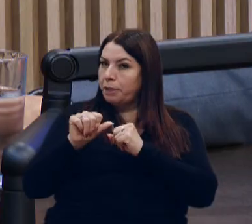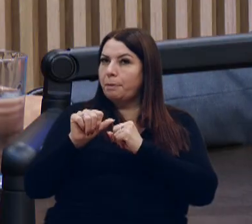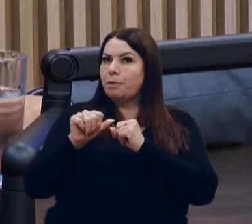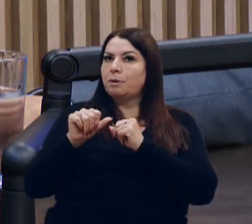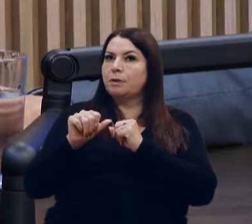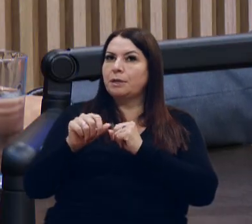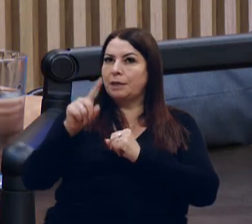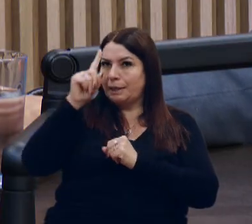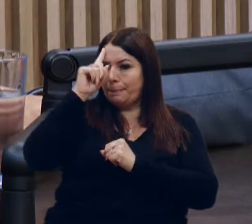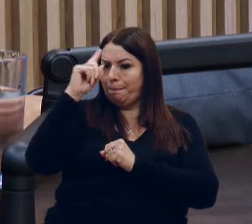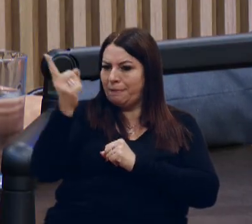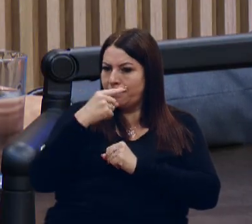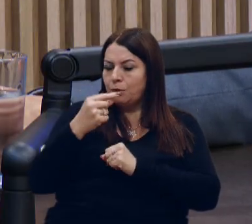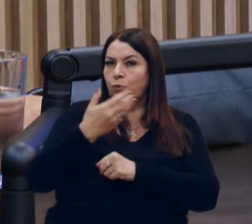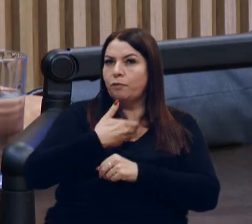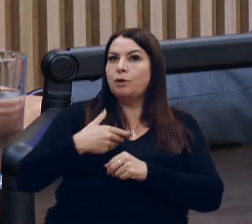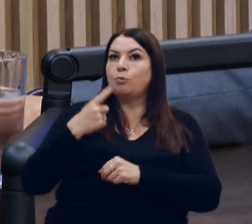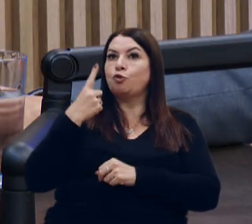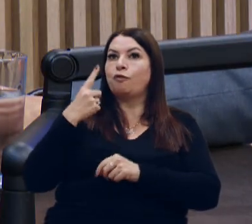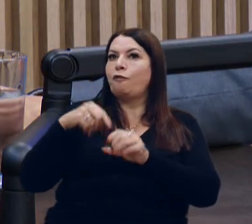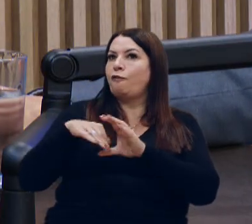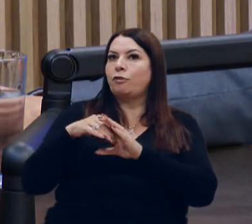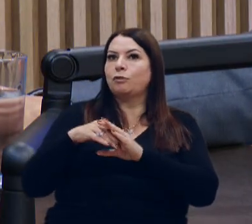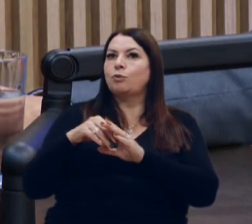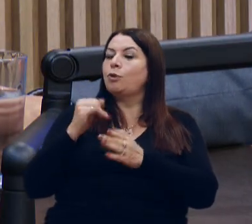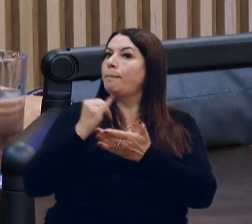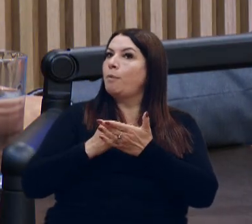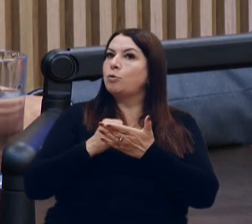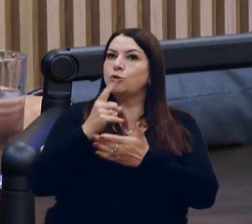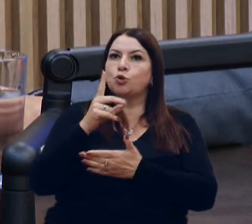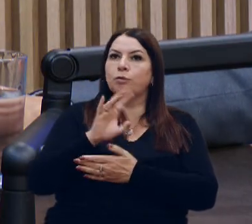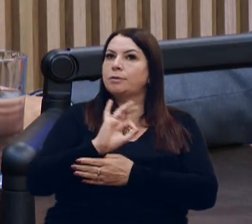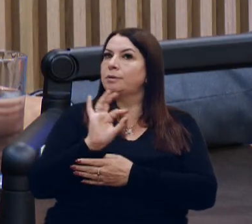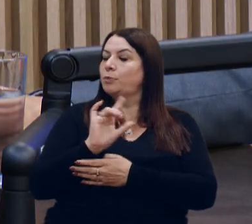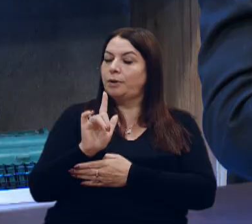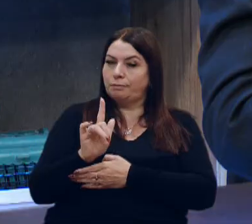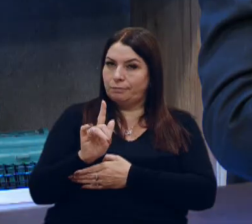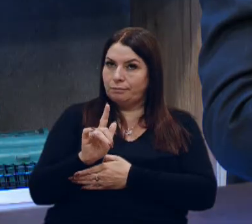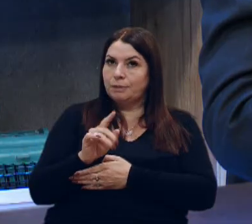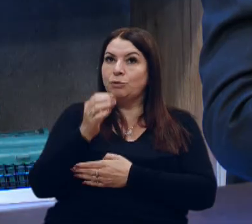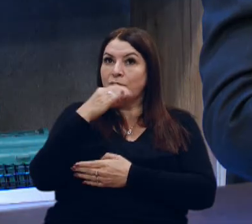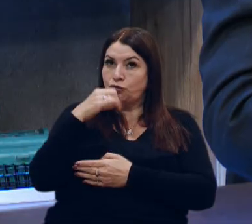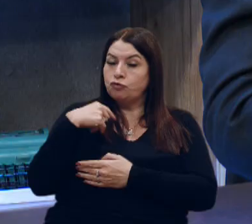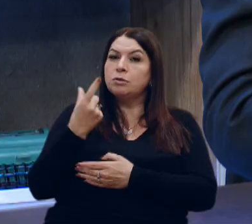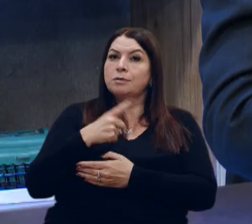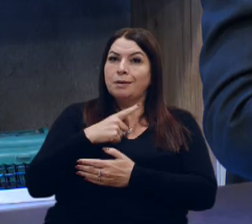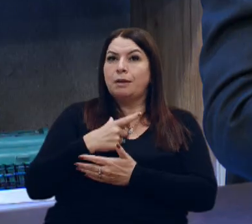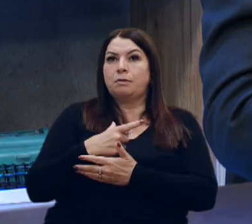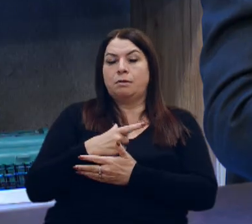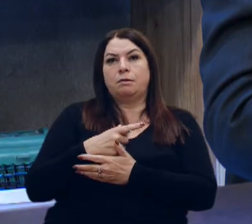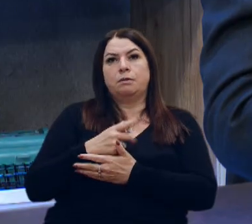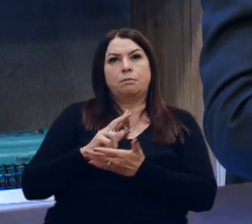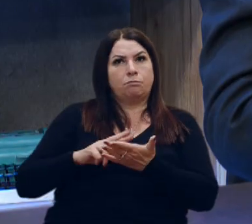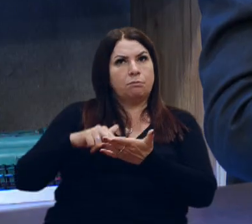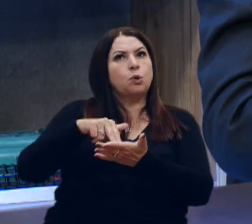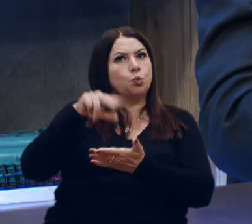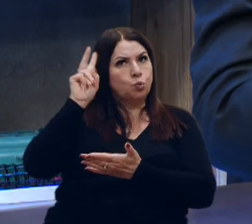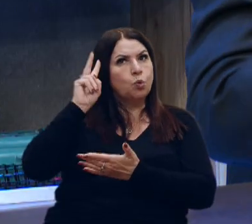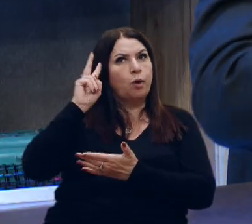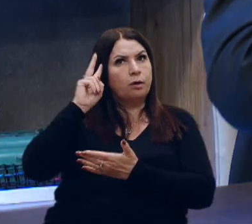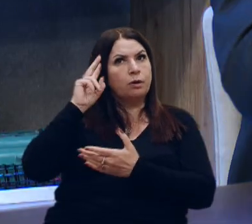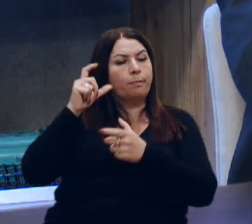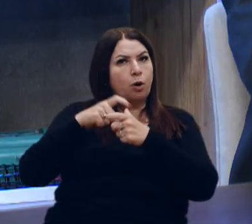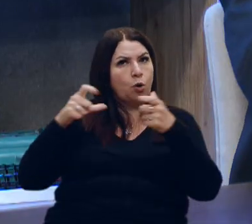tirania do governador por um voto. Hoje o imposto de 12% não existe. E que Caxias mantém uma posição histórica de ser o